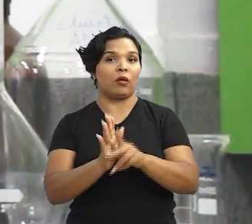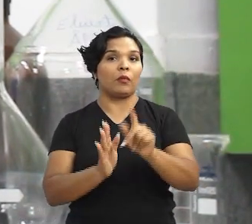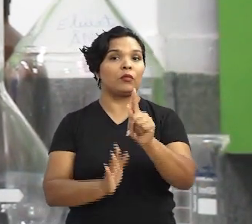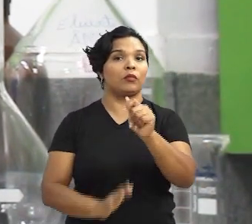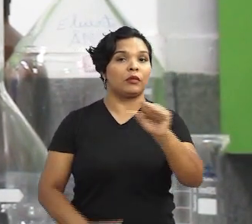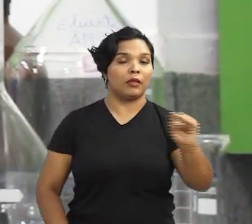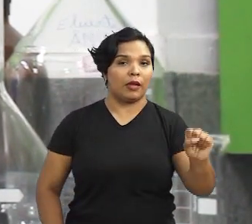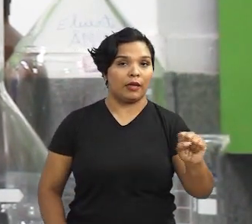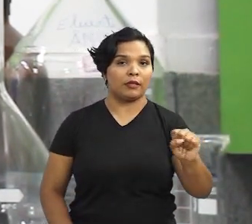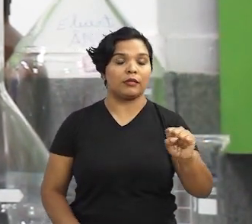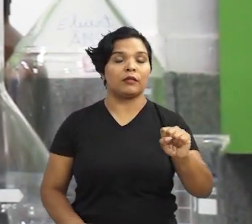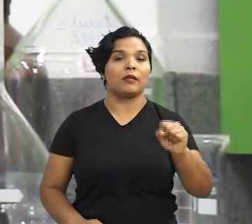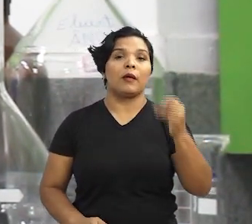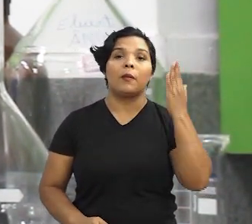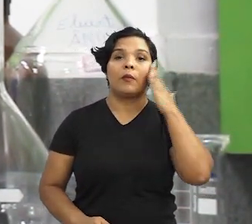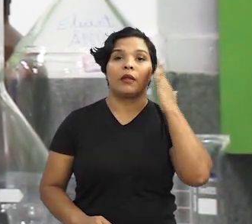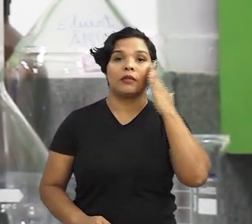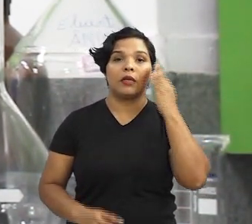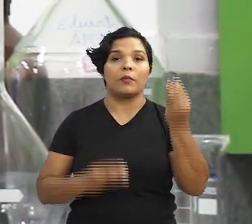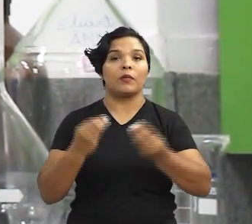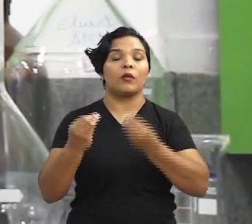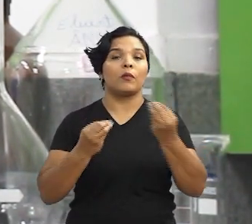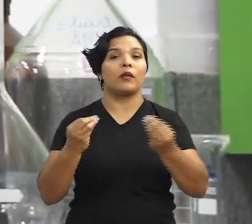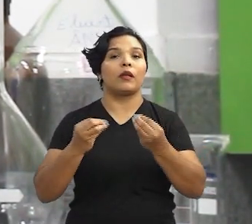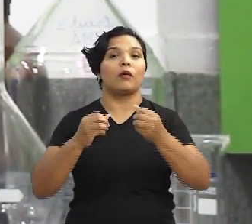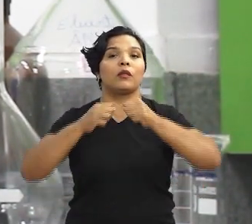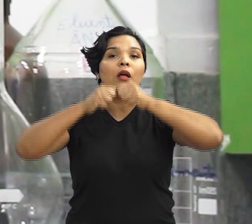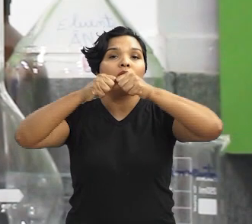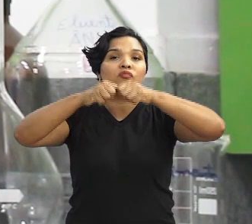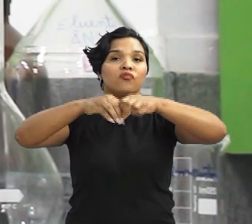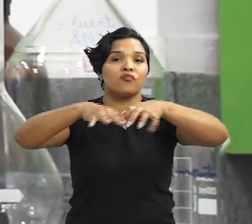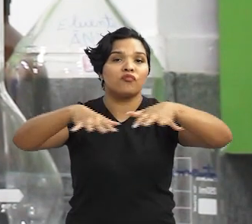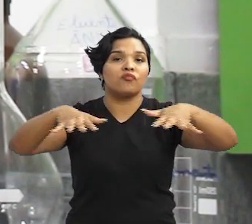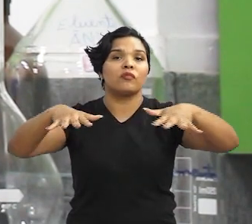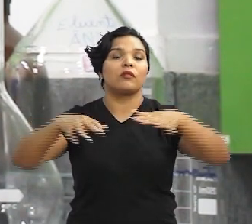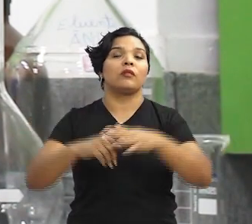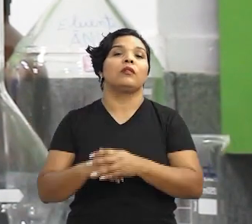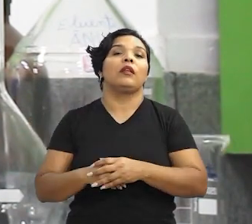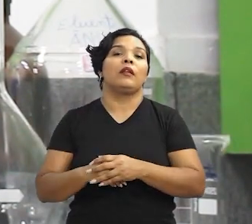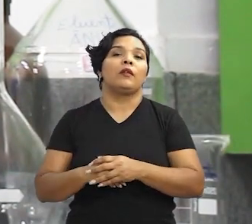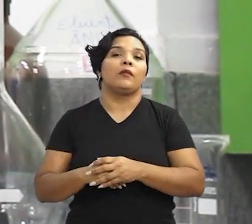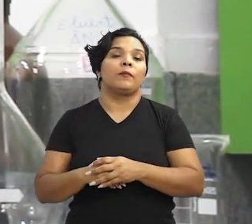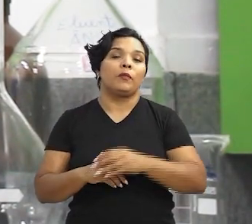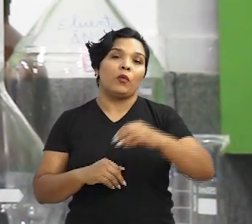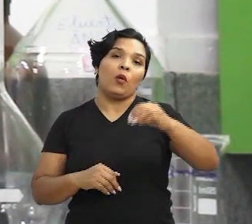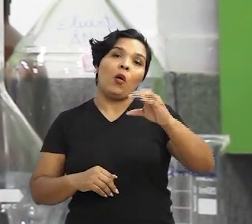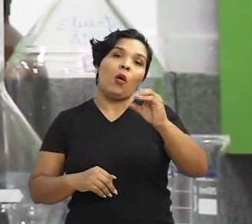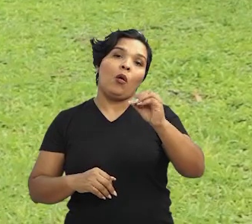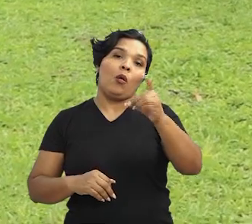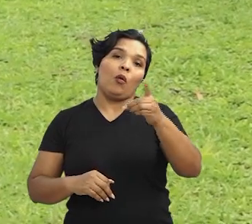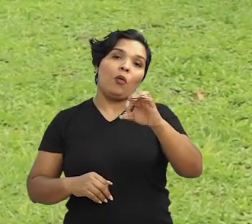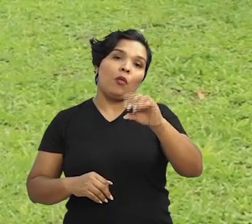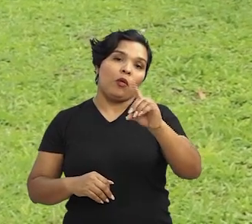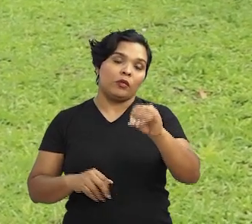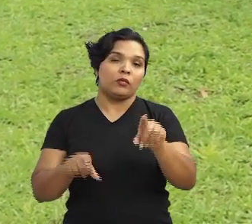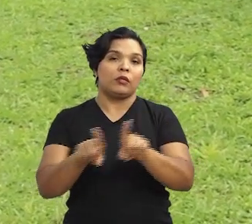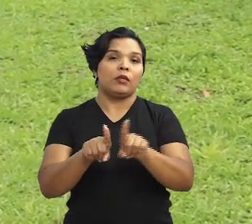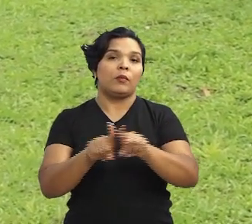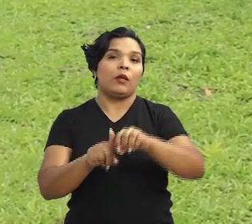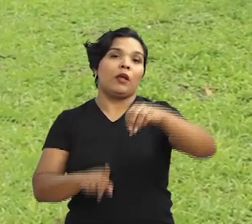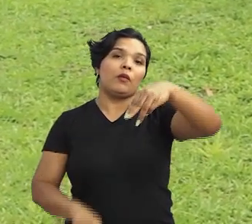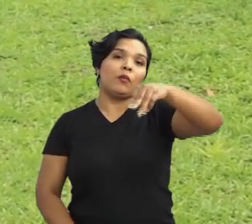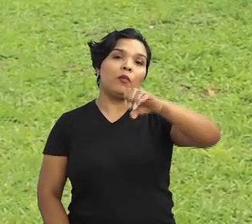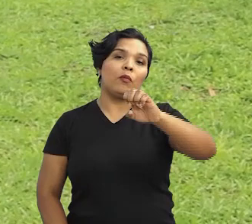isso, e aí traz para o laboratório para determinar qual é ali a emissão, principalmente de óxido nitroso e metano. Isso é um